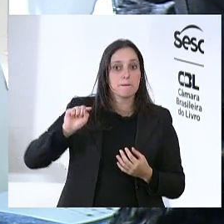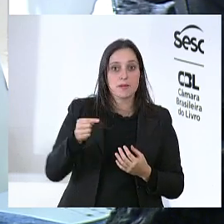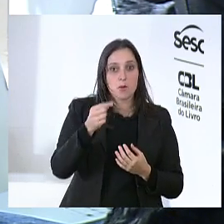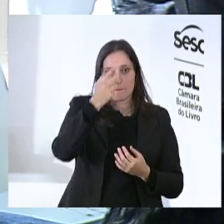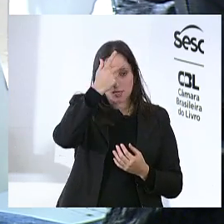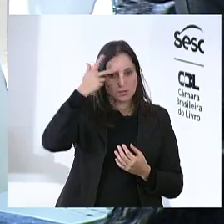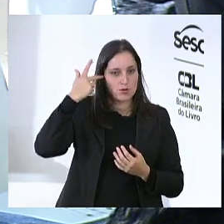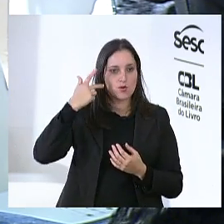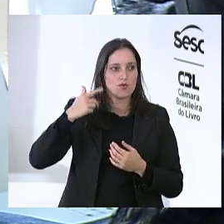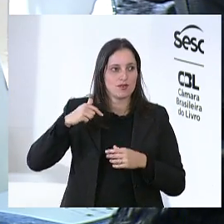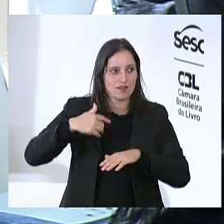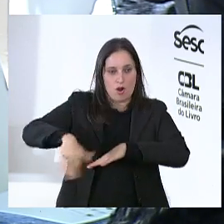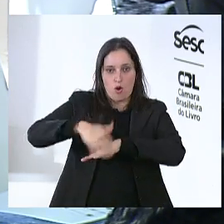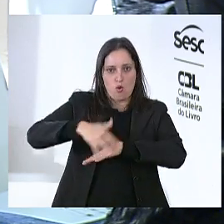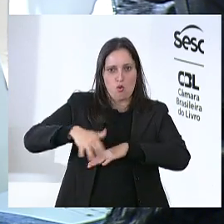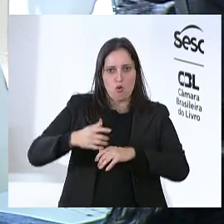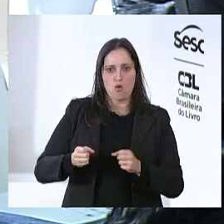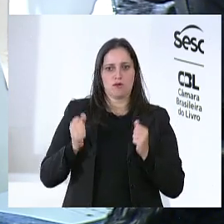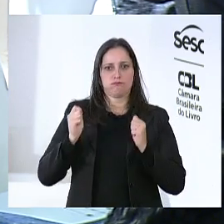contraponto